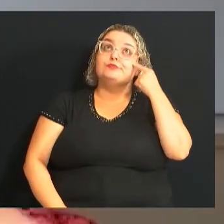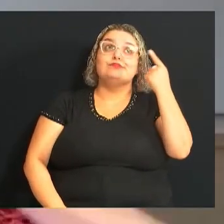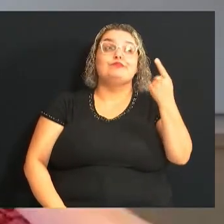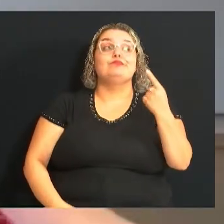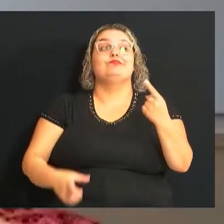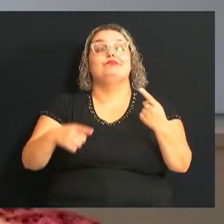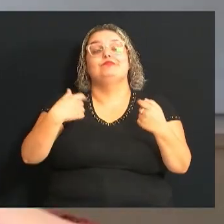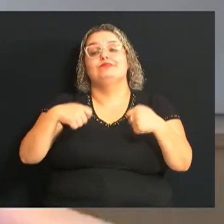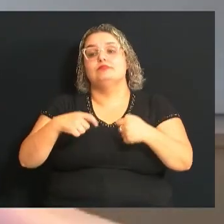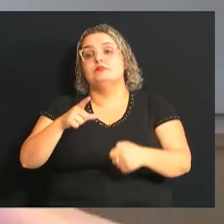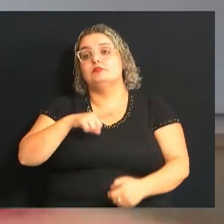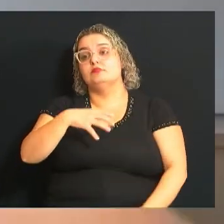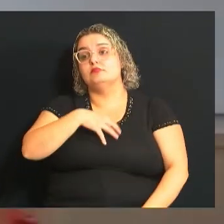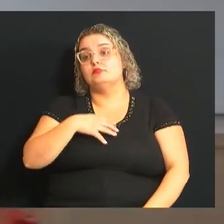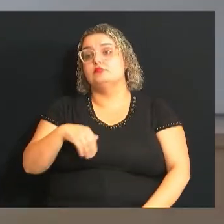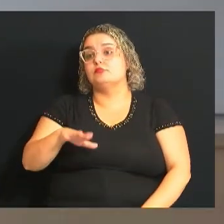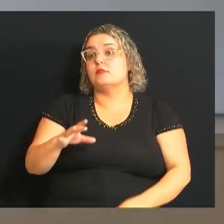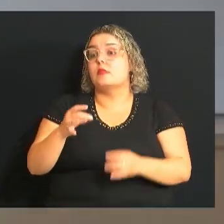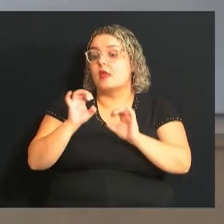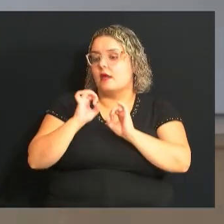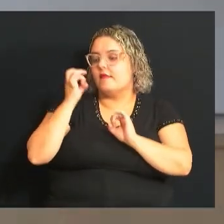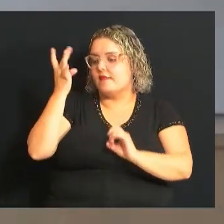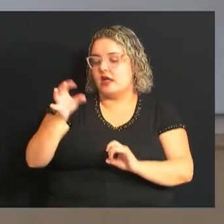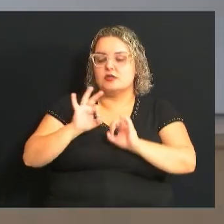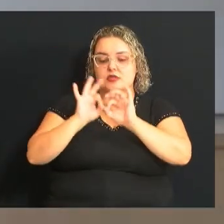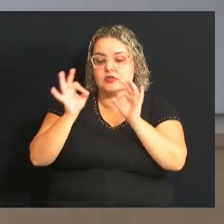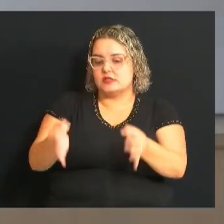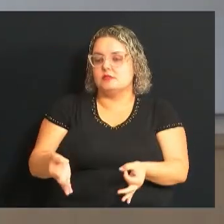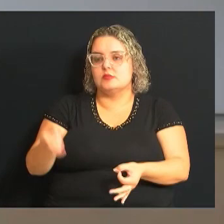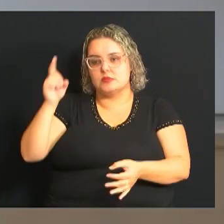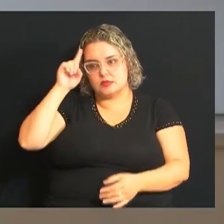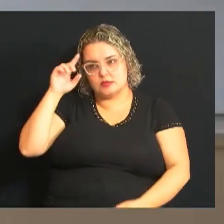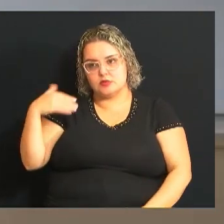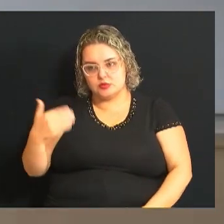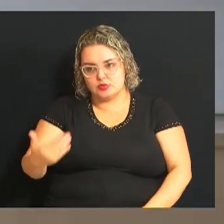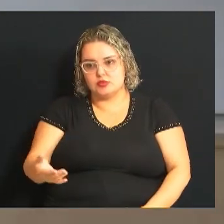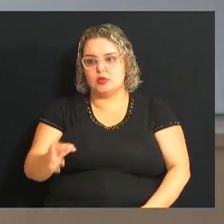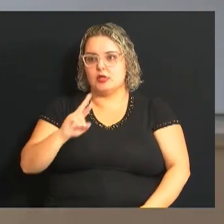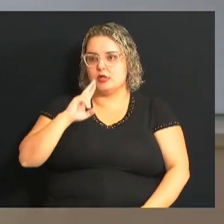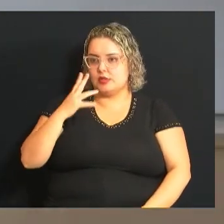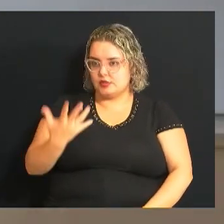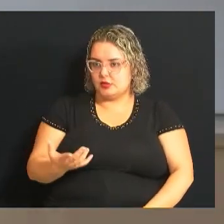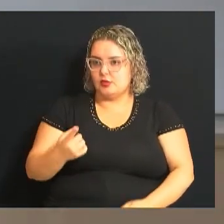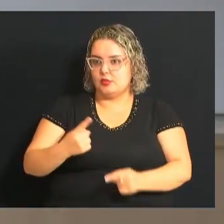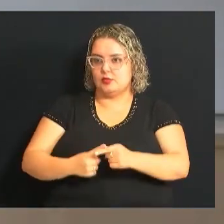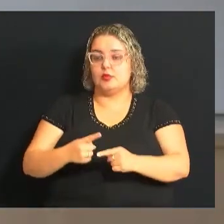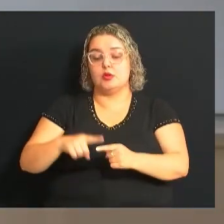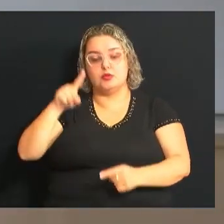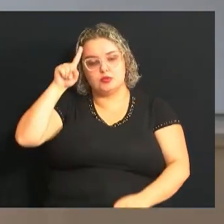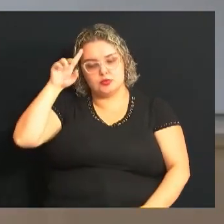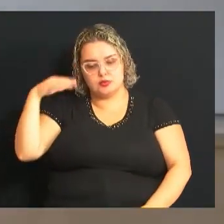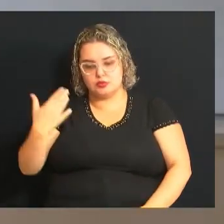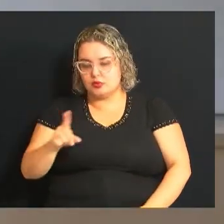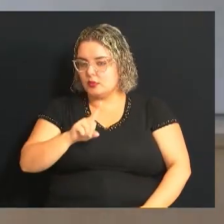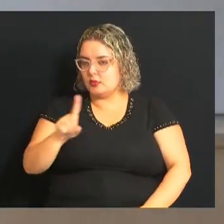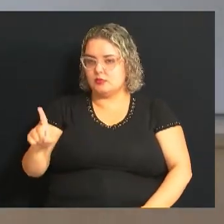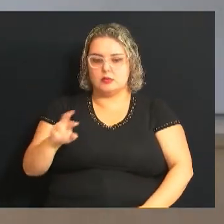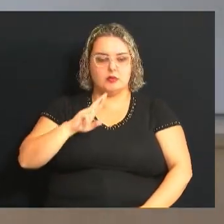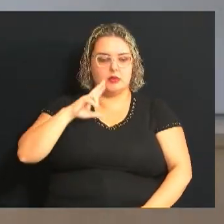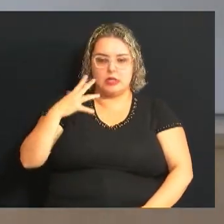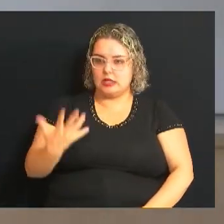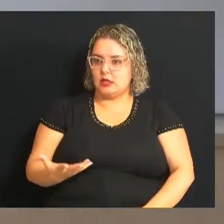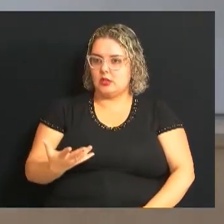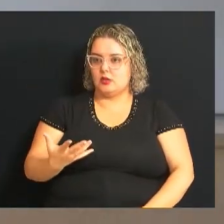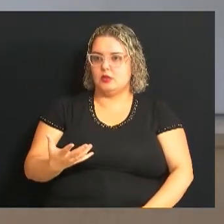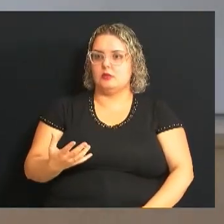mais simples para as pessoas resolverem as questões do dia a dia. Porque as questões do dia a dia, quando não são resolvidas, o conflito escala,